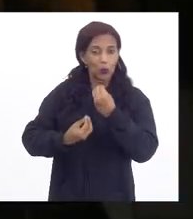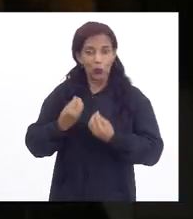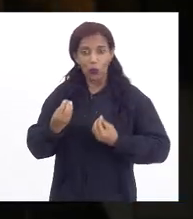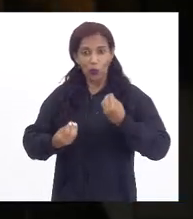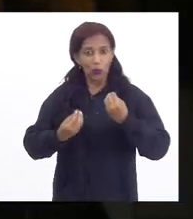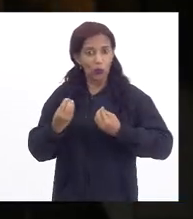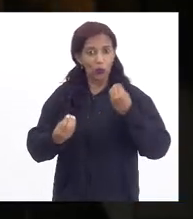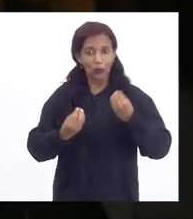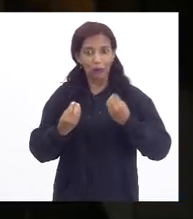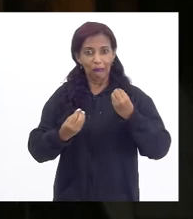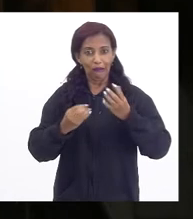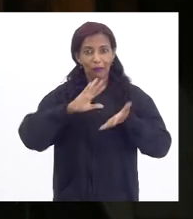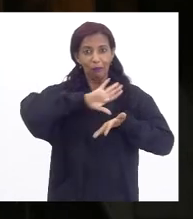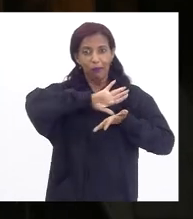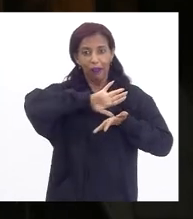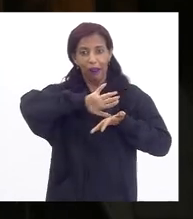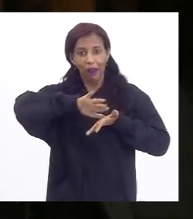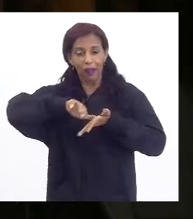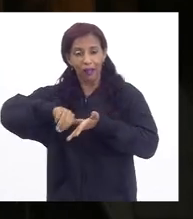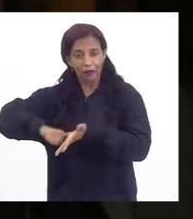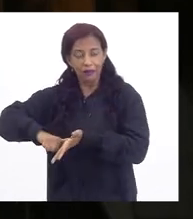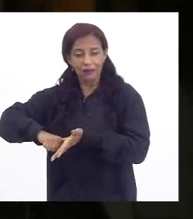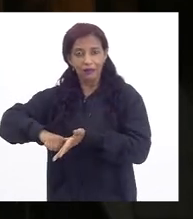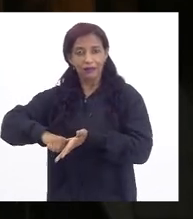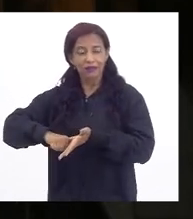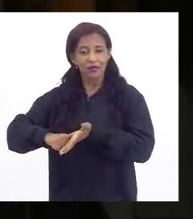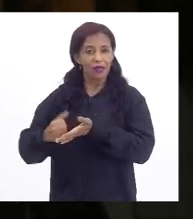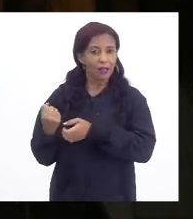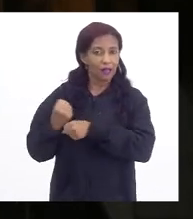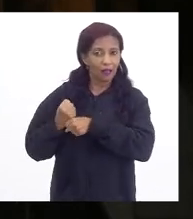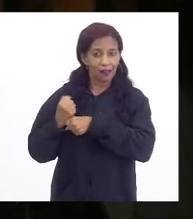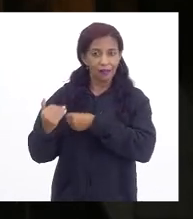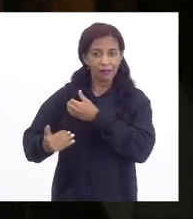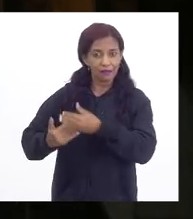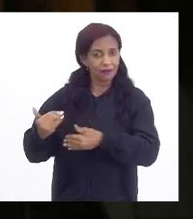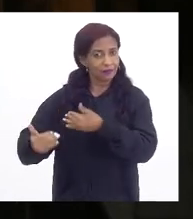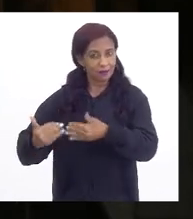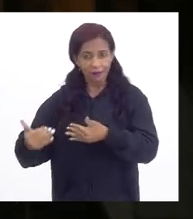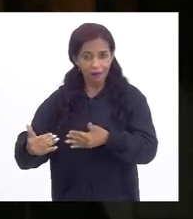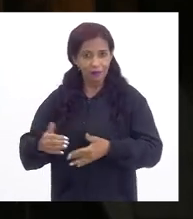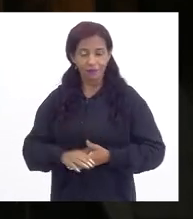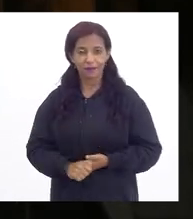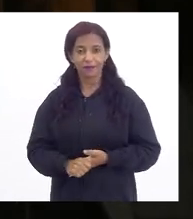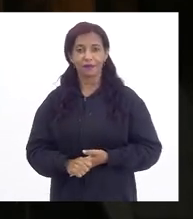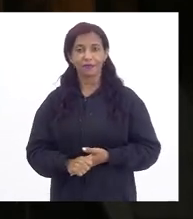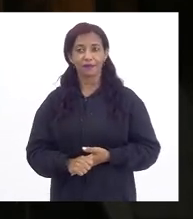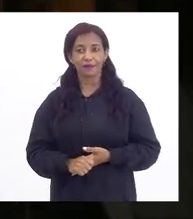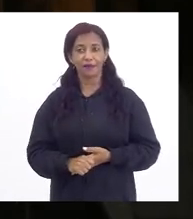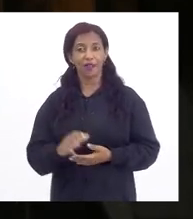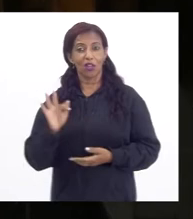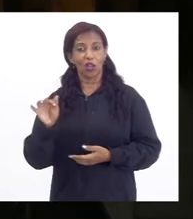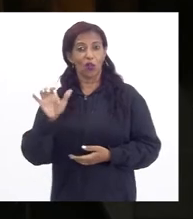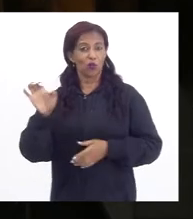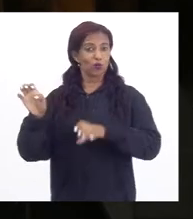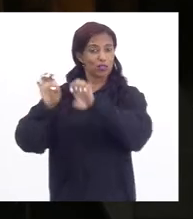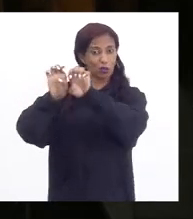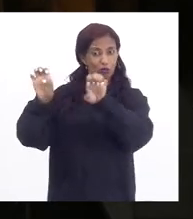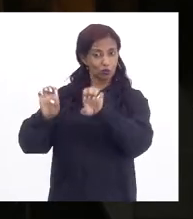sido lesados ao longo dos últimos anos. Função de uma